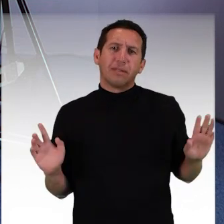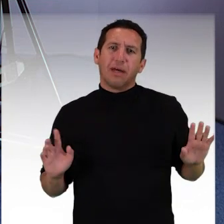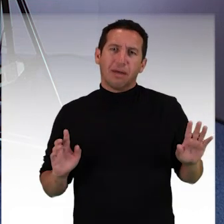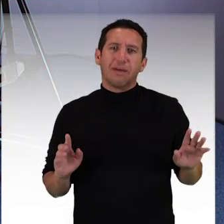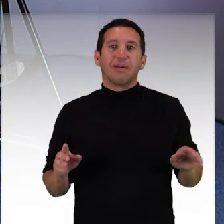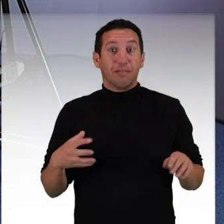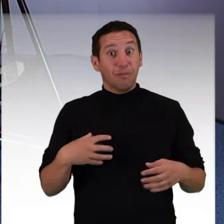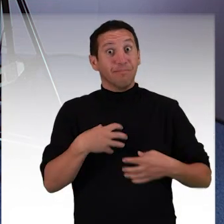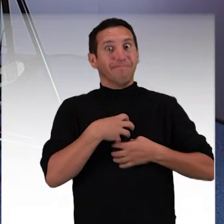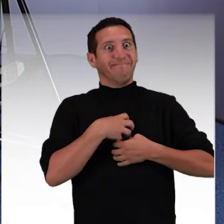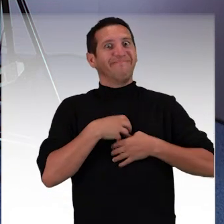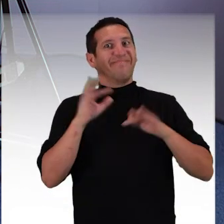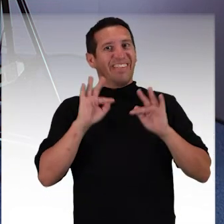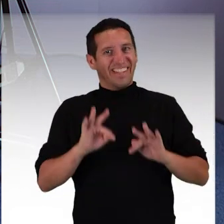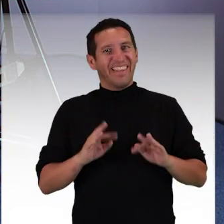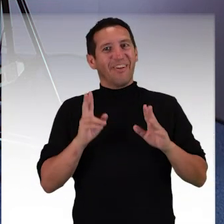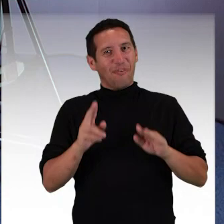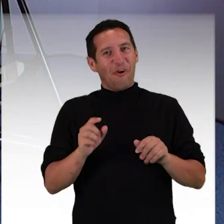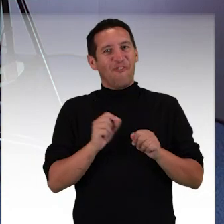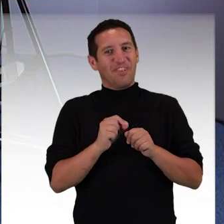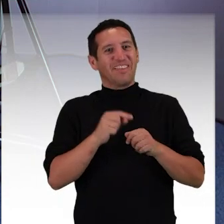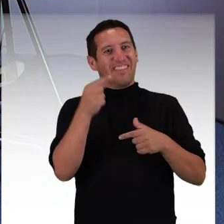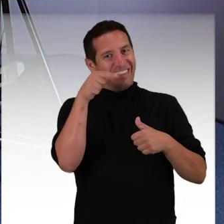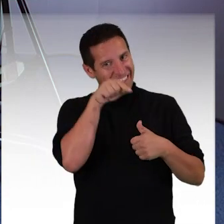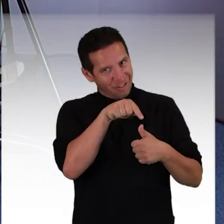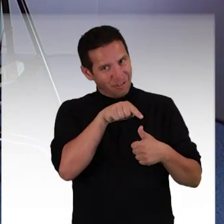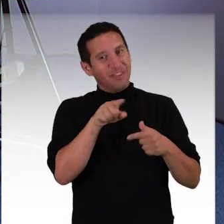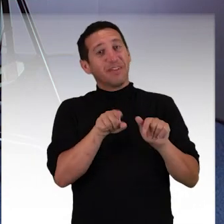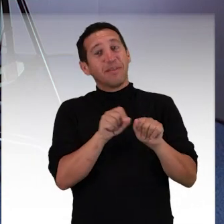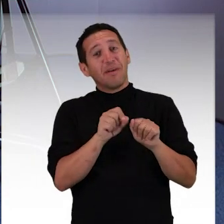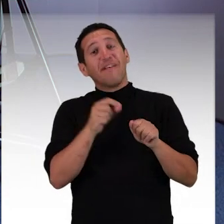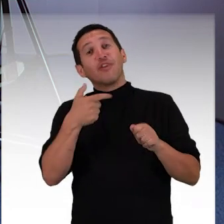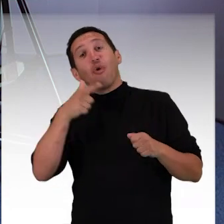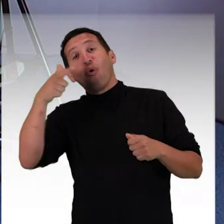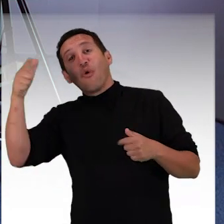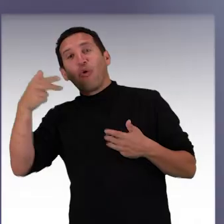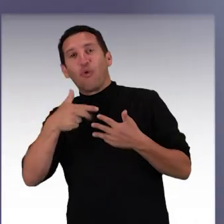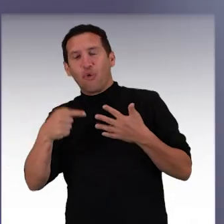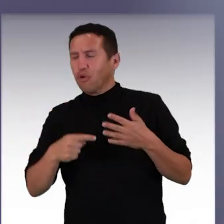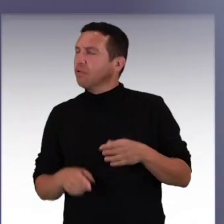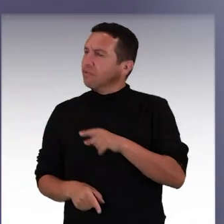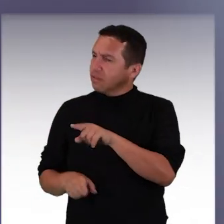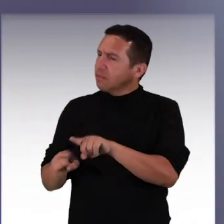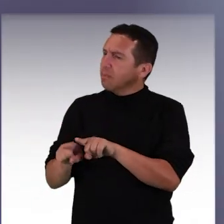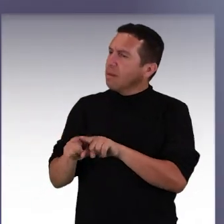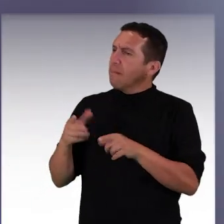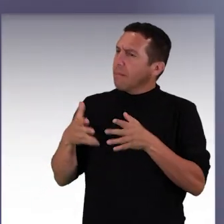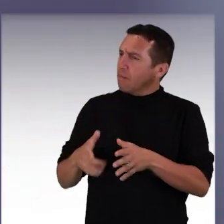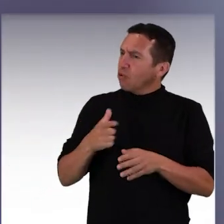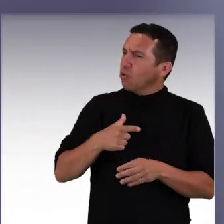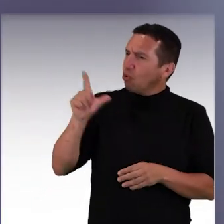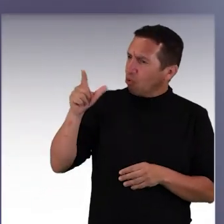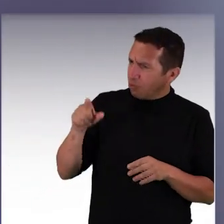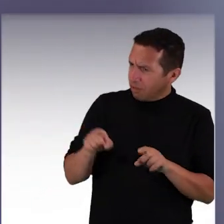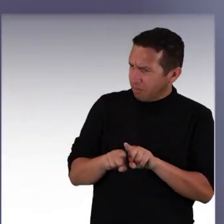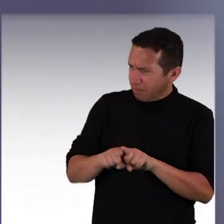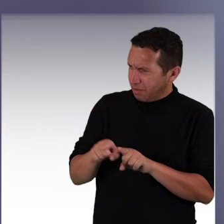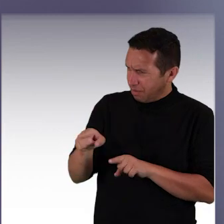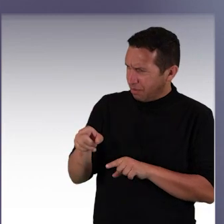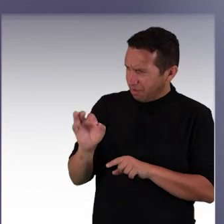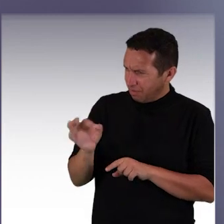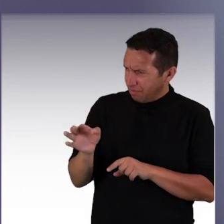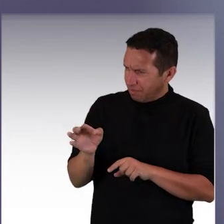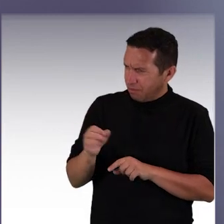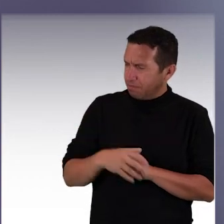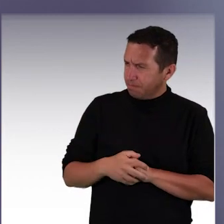gratificante como foi muitas outras coisas que eu fiz ao longo da minha carreira mas também o senhor fez parte da pfdc como